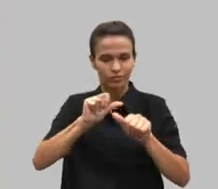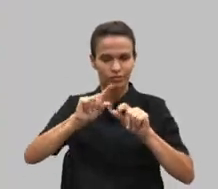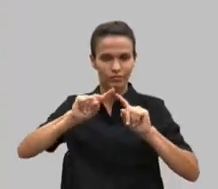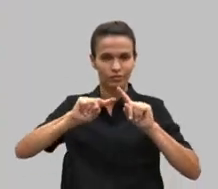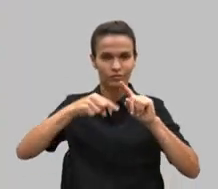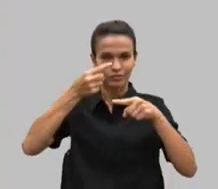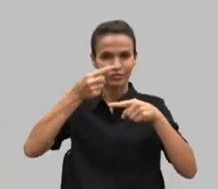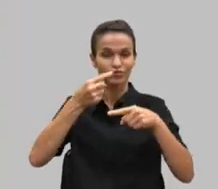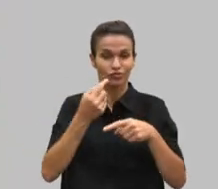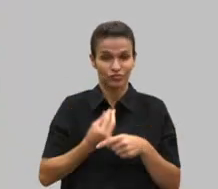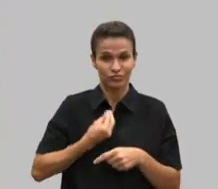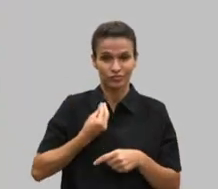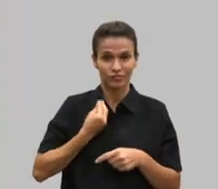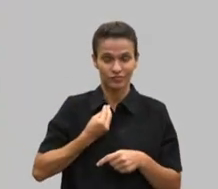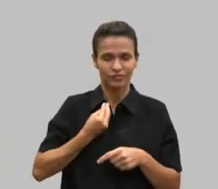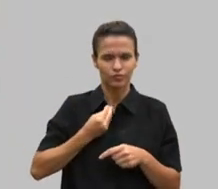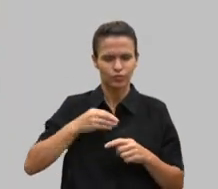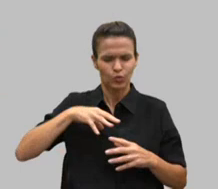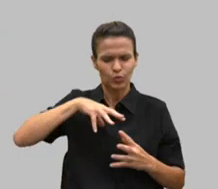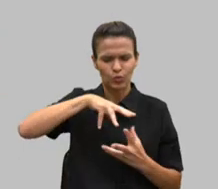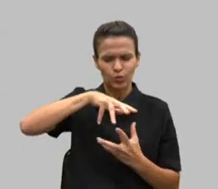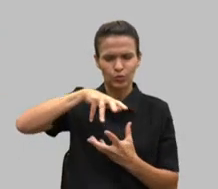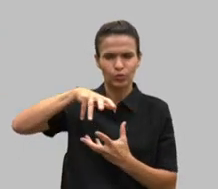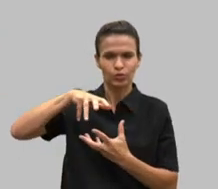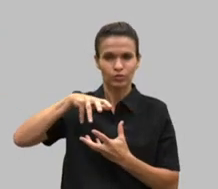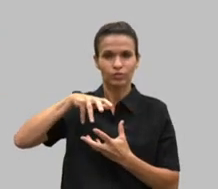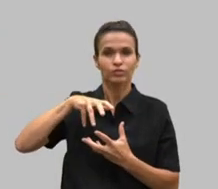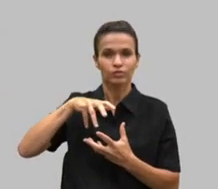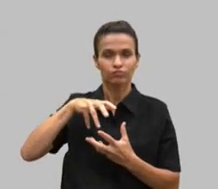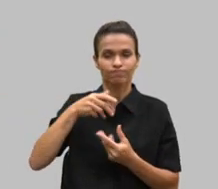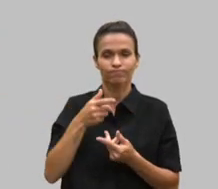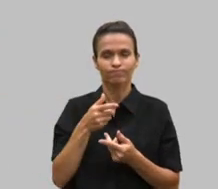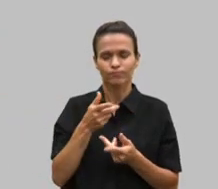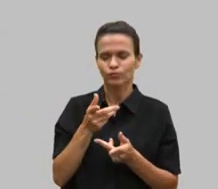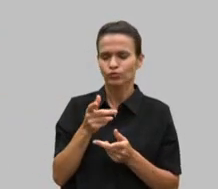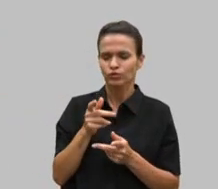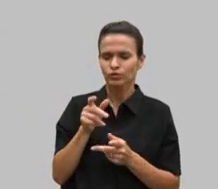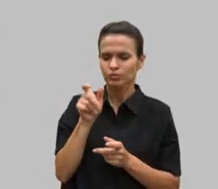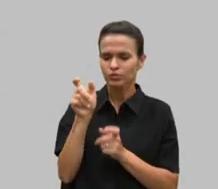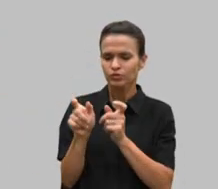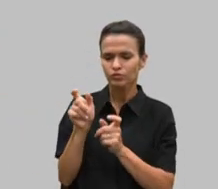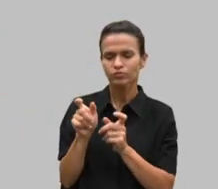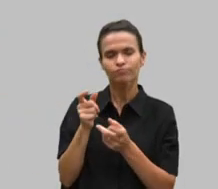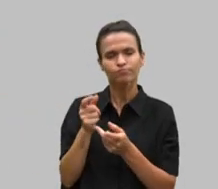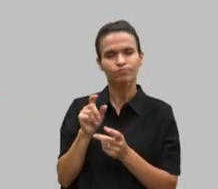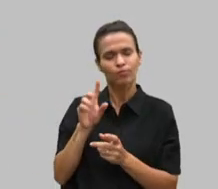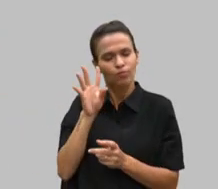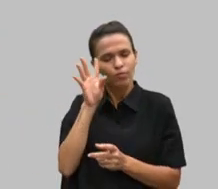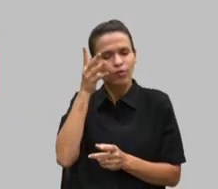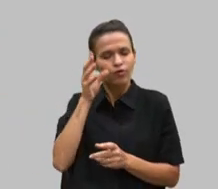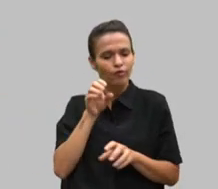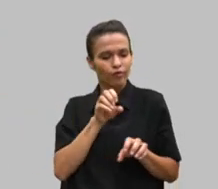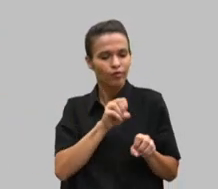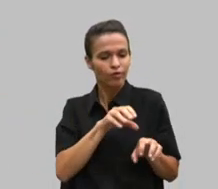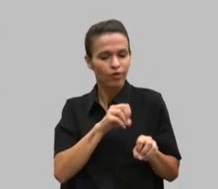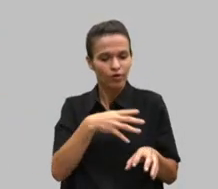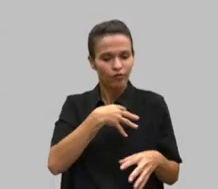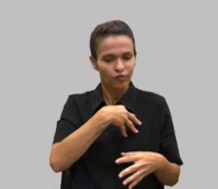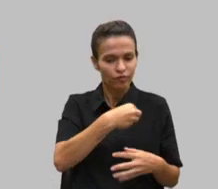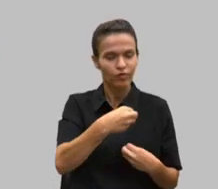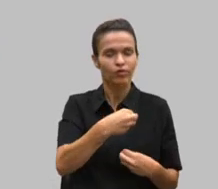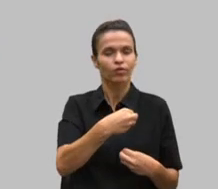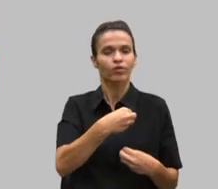inteiras os povos que optaram por educar seus filhos evindando os maiores esforços e sacrifícios